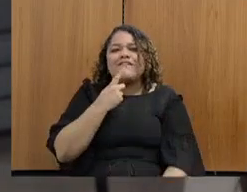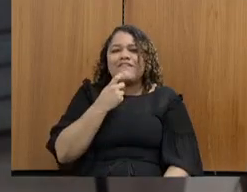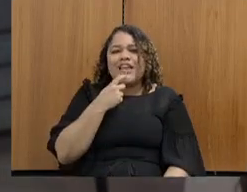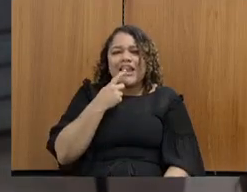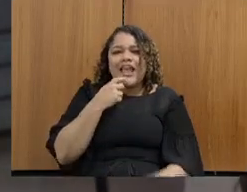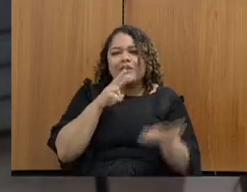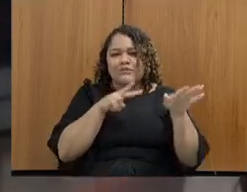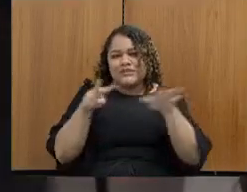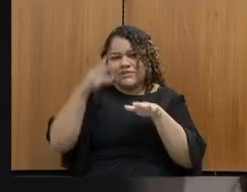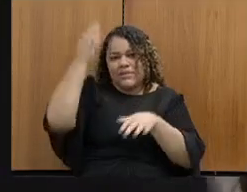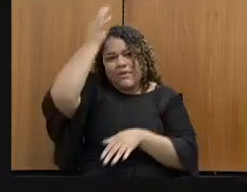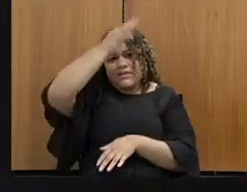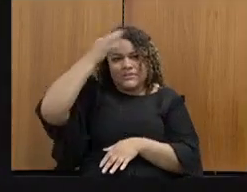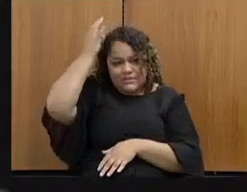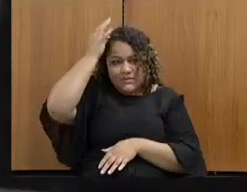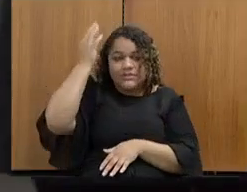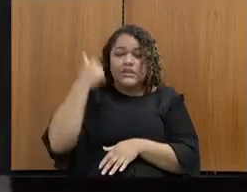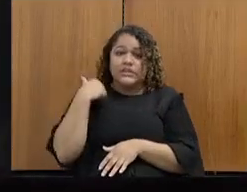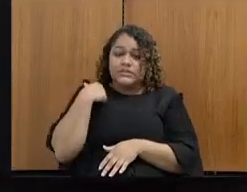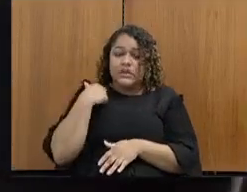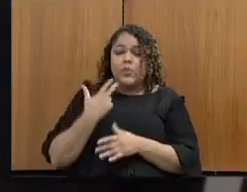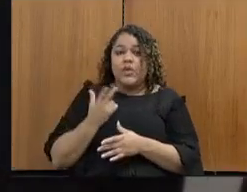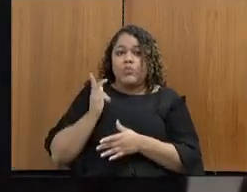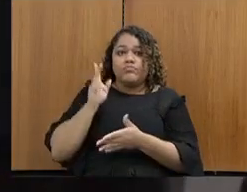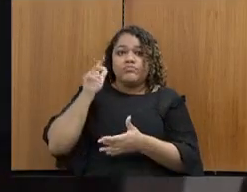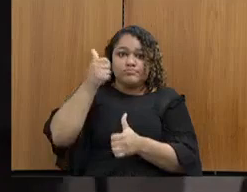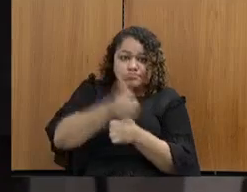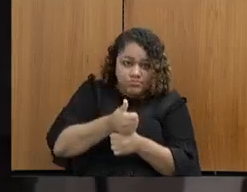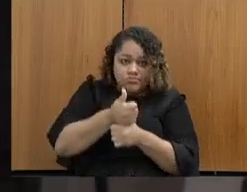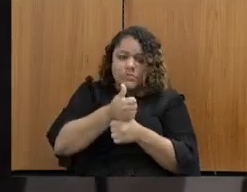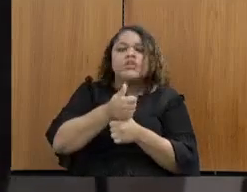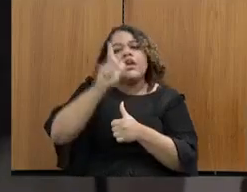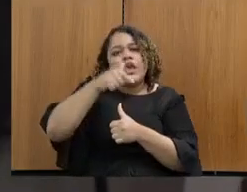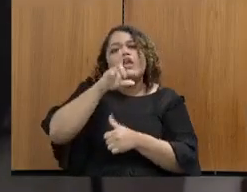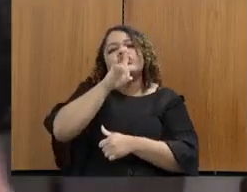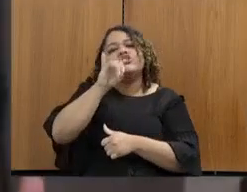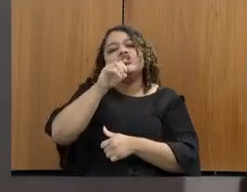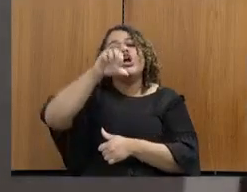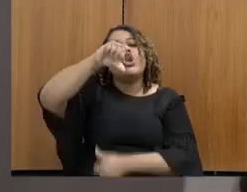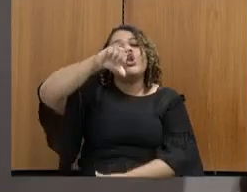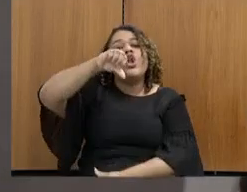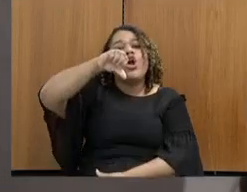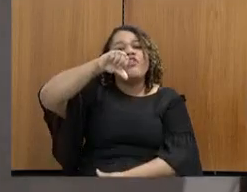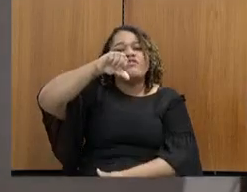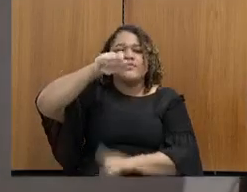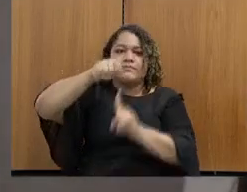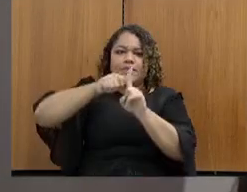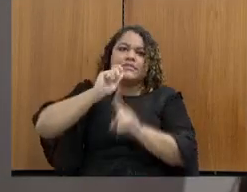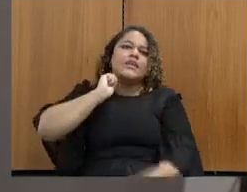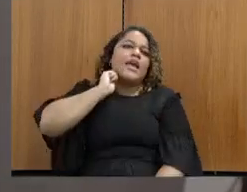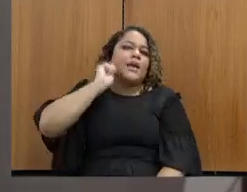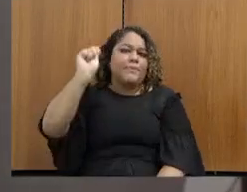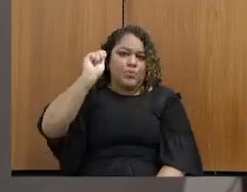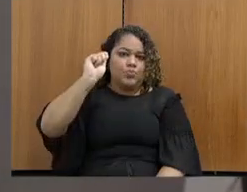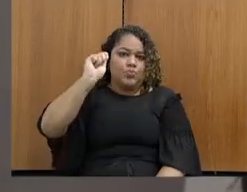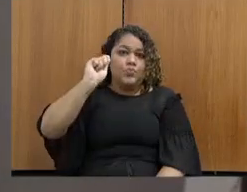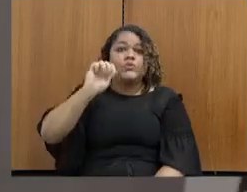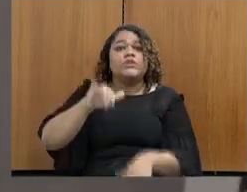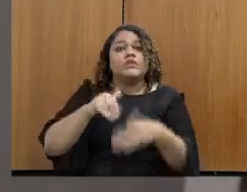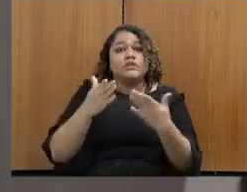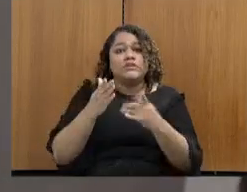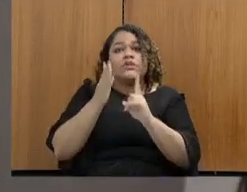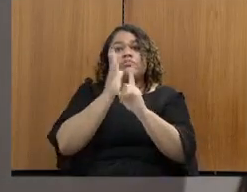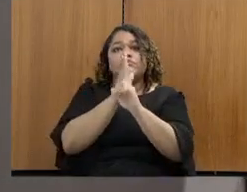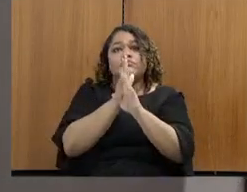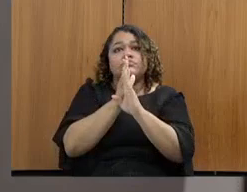a frente da instituição a partir do dia 9 de Abril então é importante nós falarmos também né que muitas dessas entregas